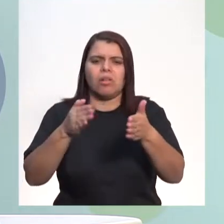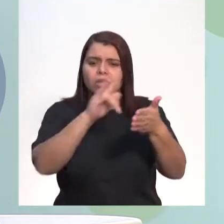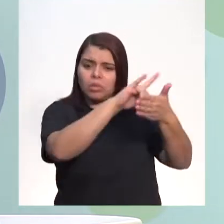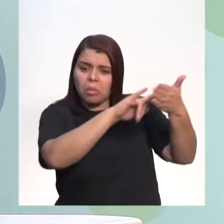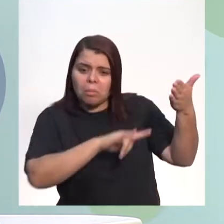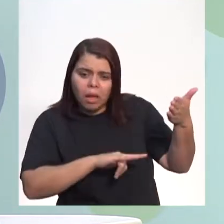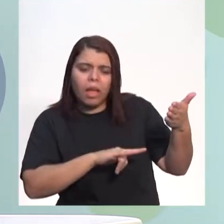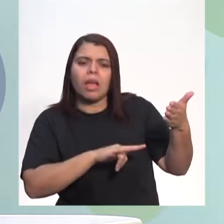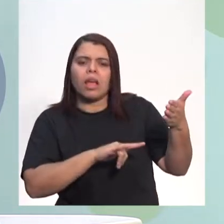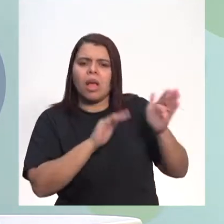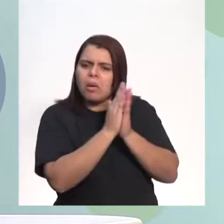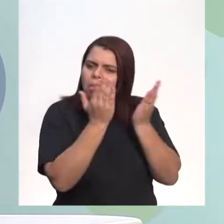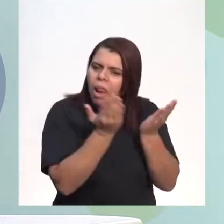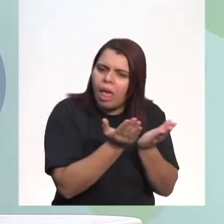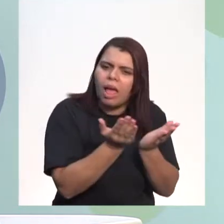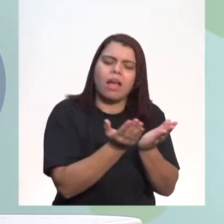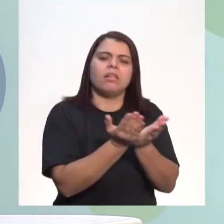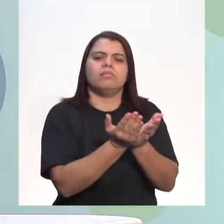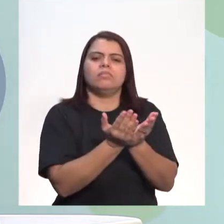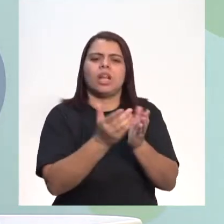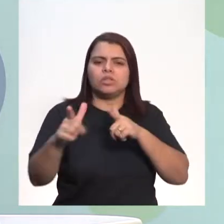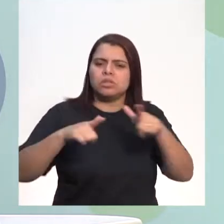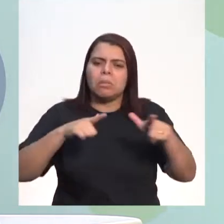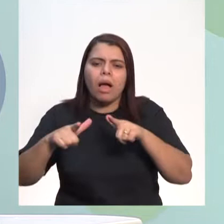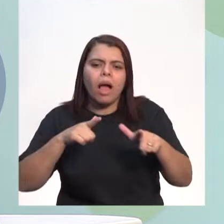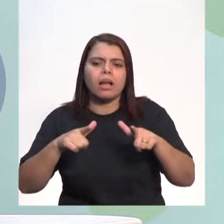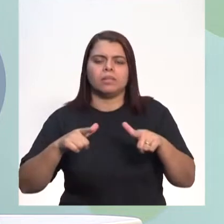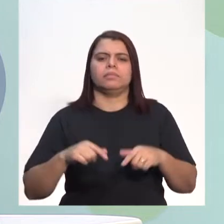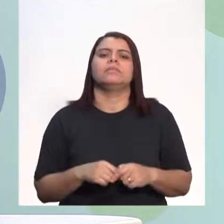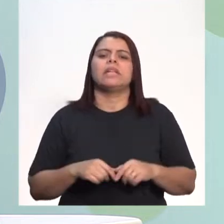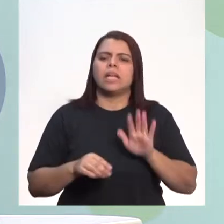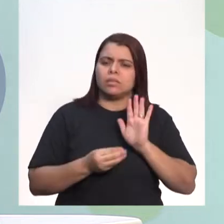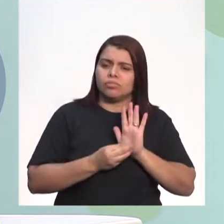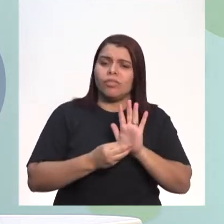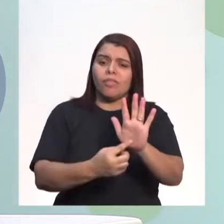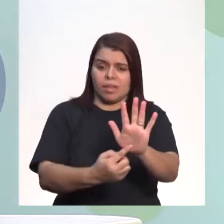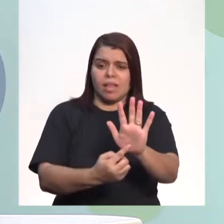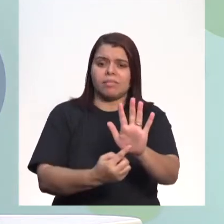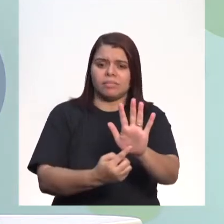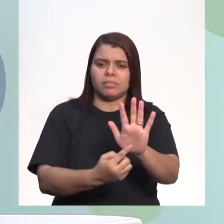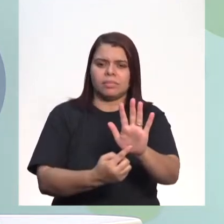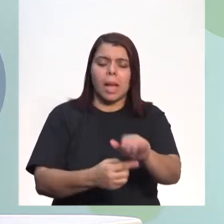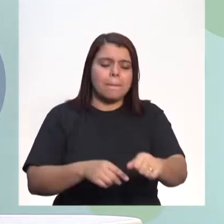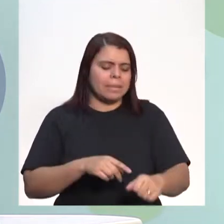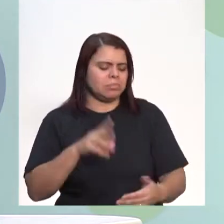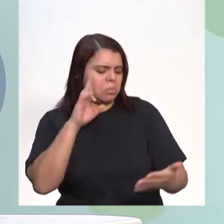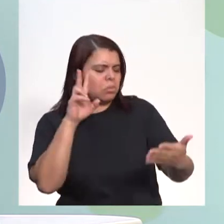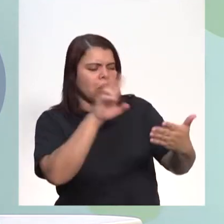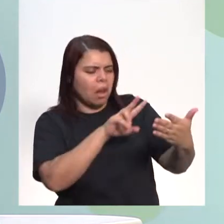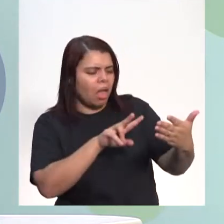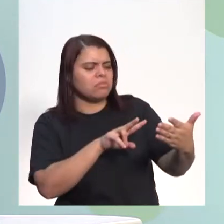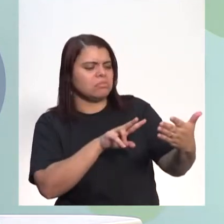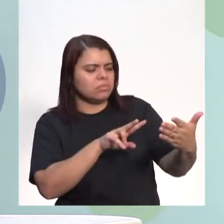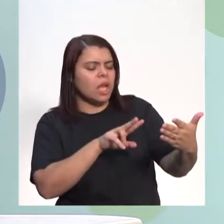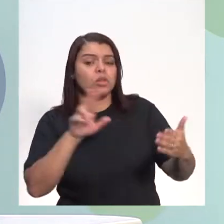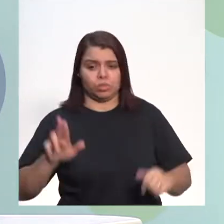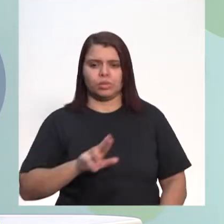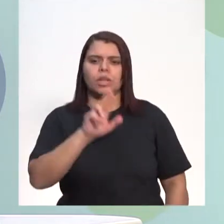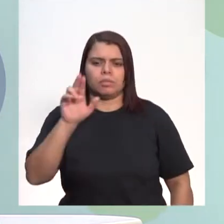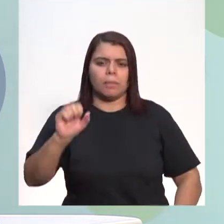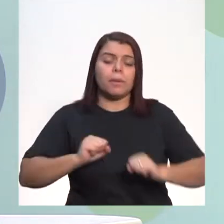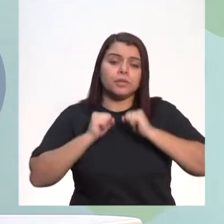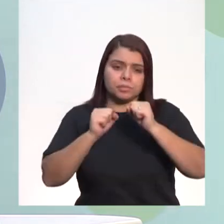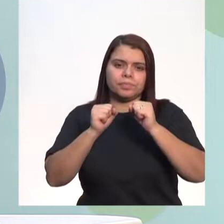mestrados, livros, citações, que são colocadas lá como referência. Então, um material bem rico. Tá? Na próxima